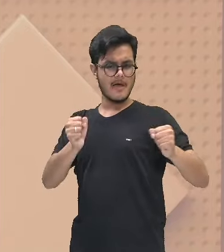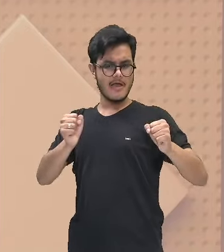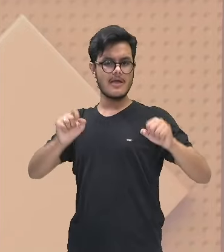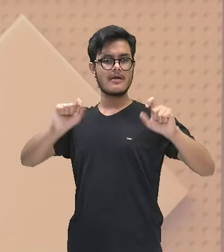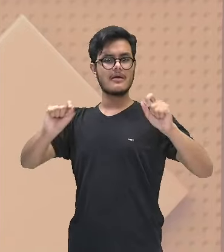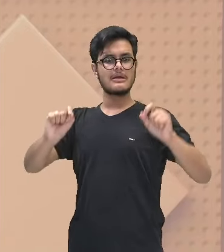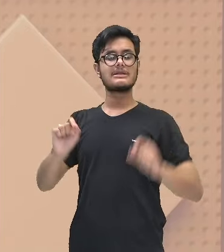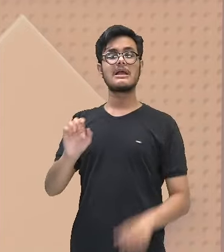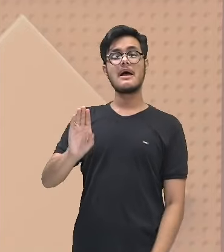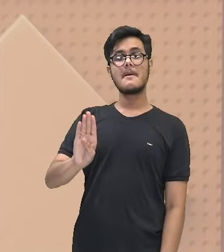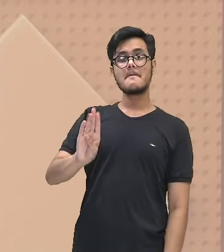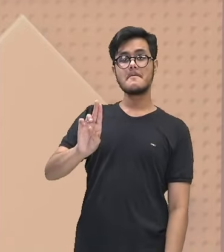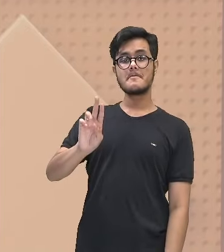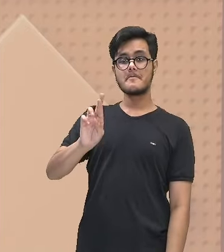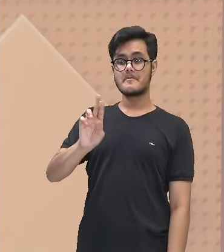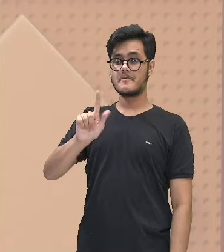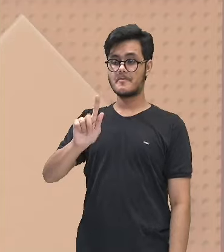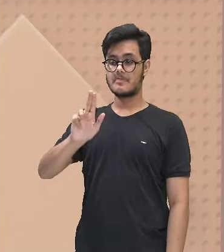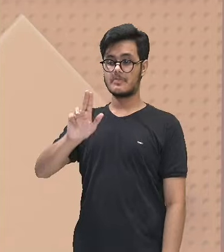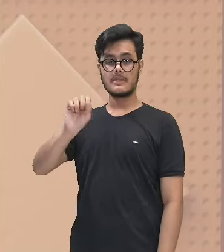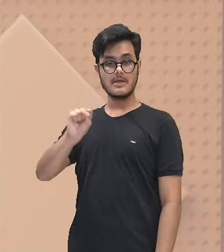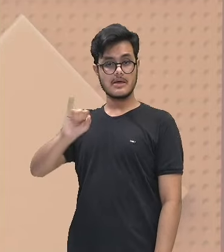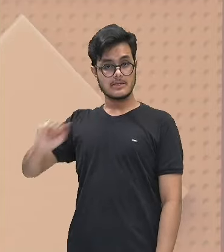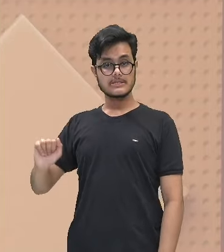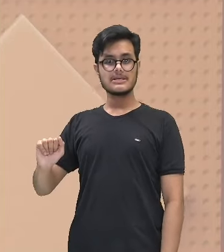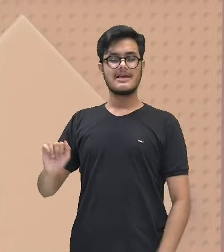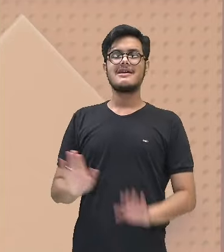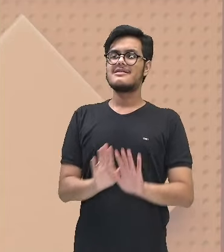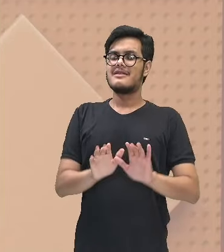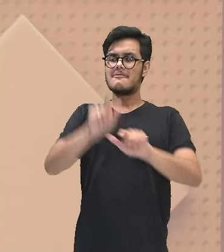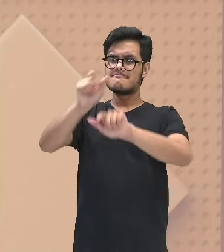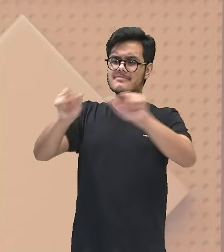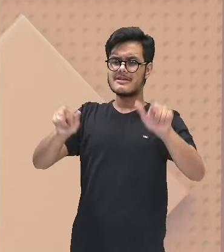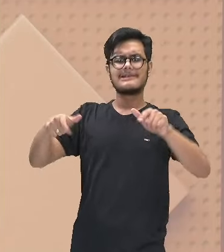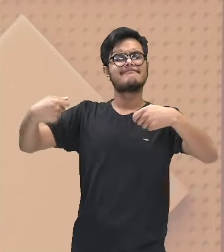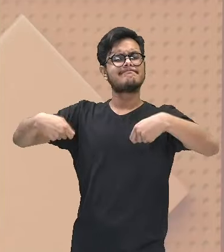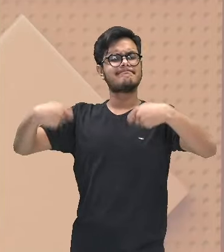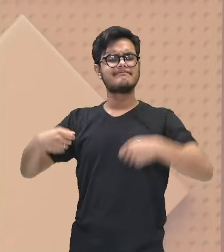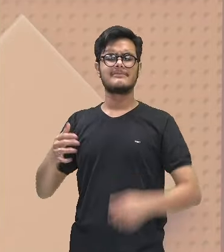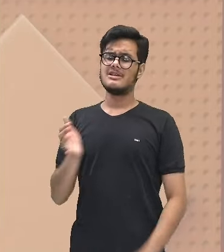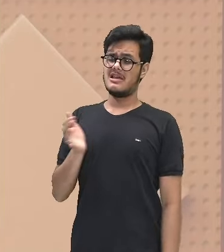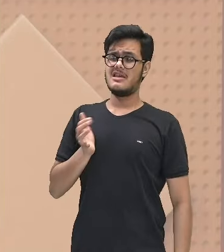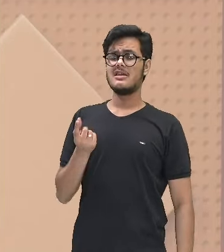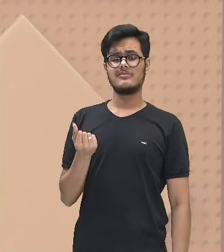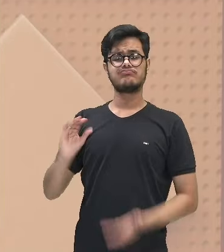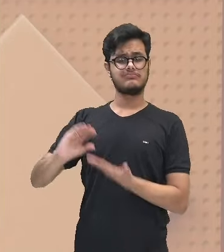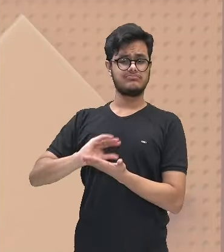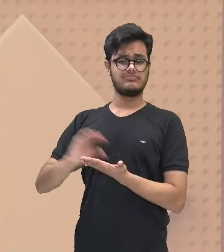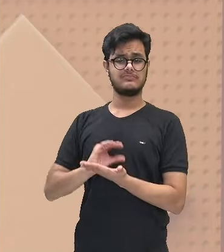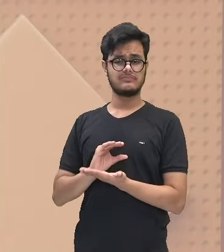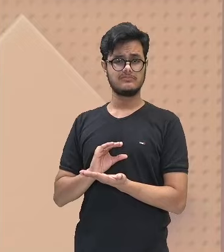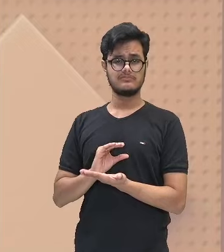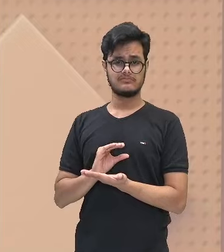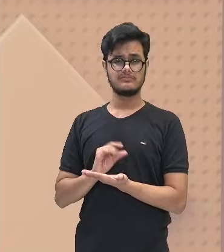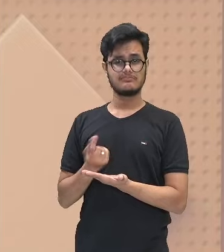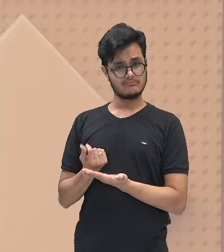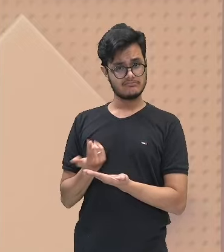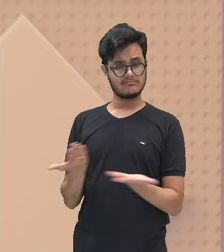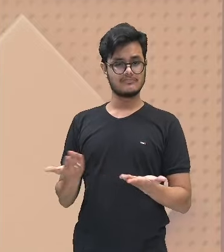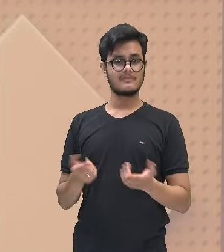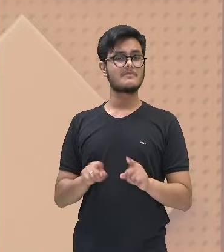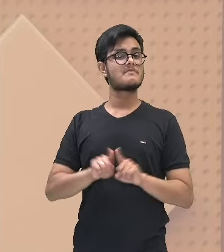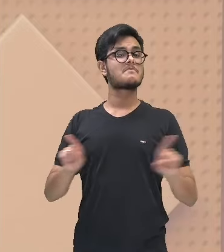chamada burguesia. E esses burgueses vão querer ter ali um certo prestígio e status social. E